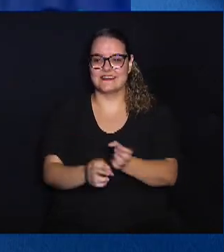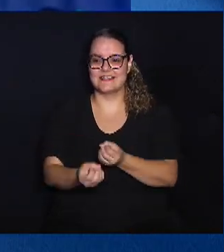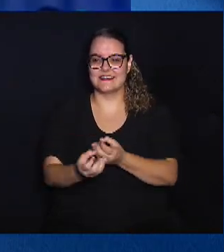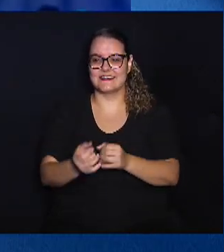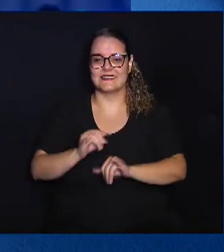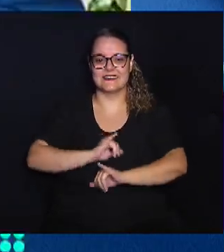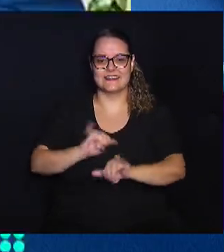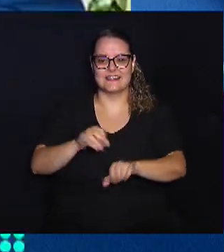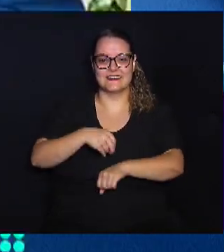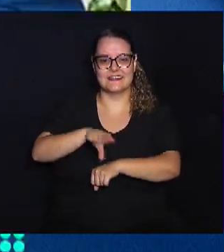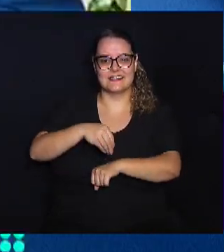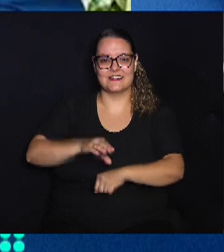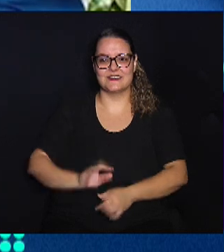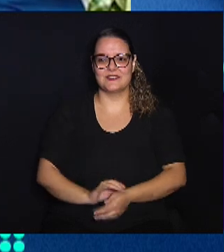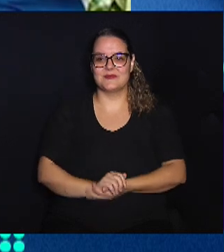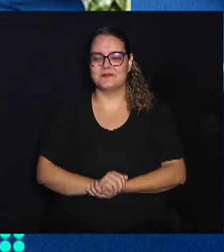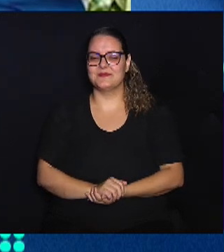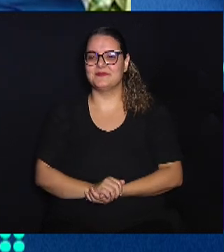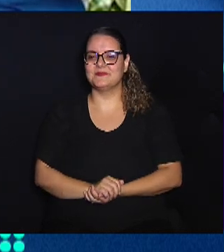muitas dicas.